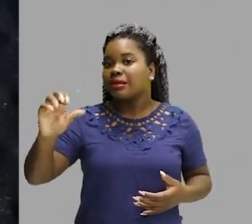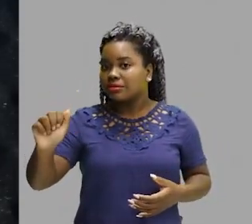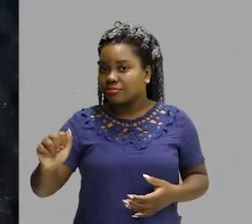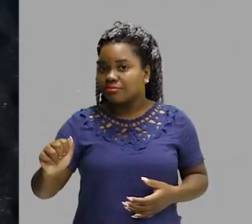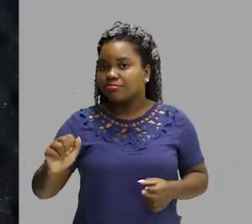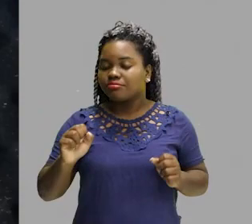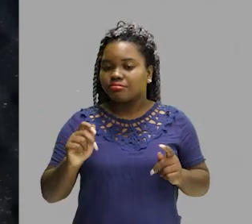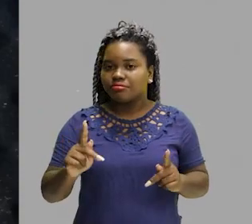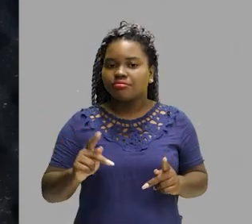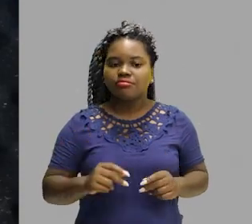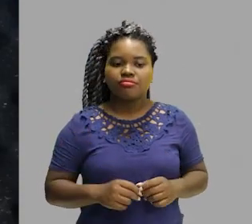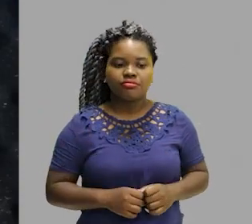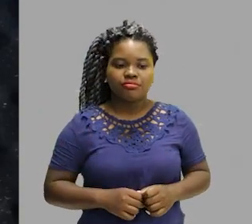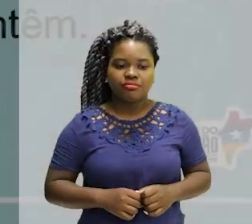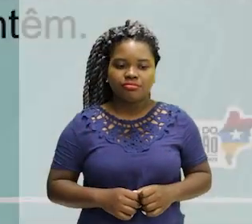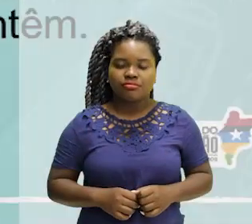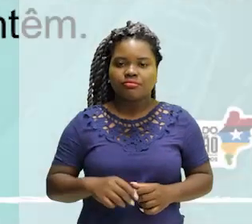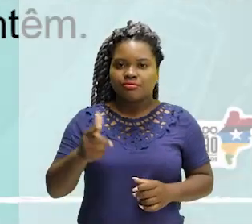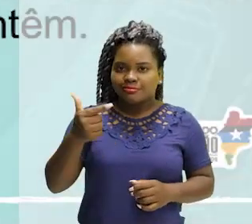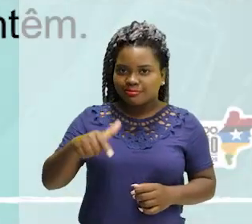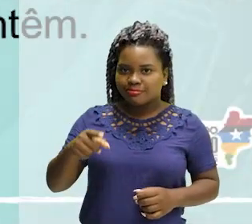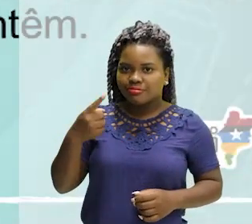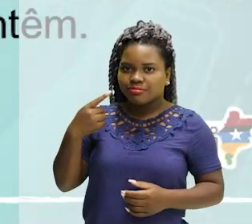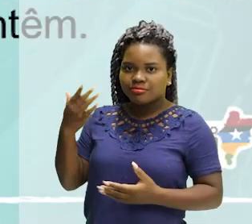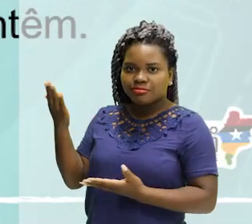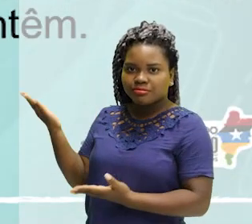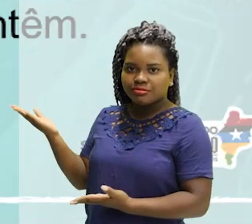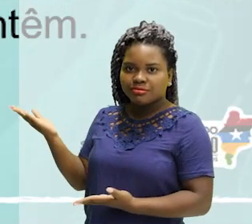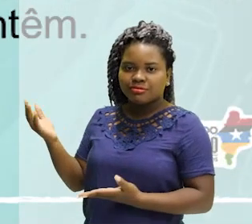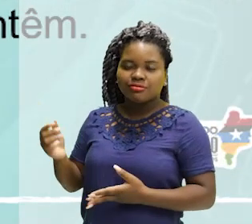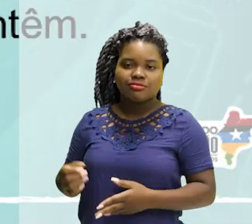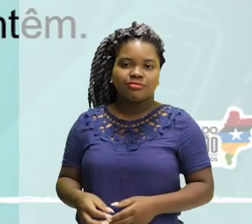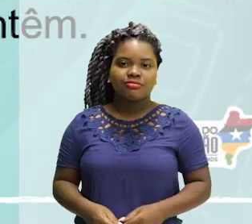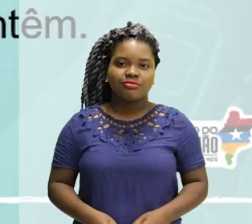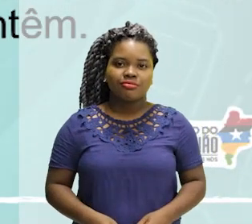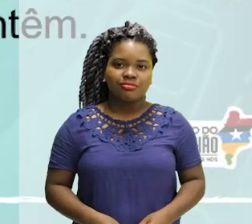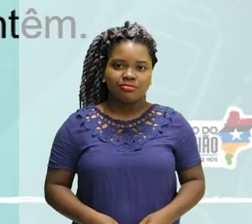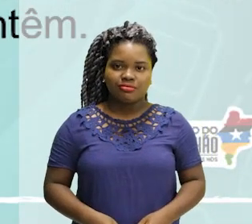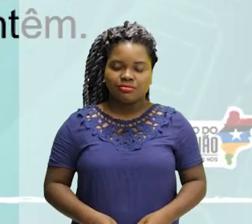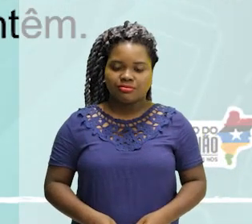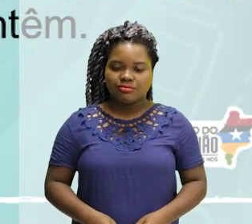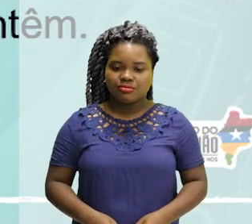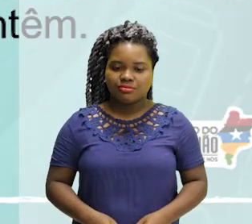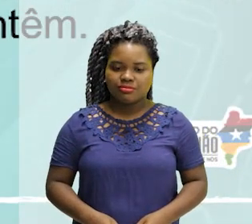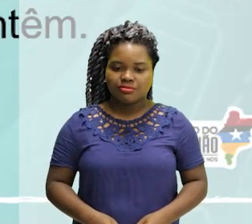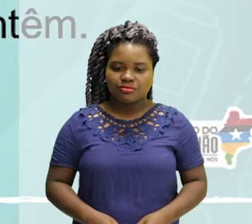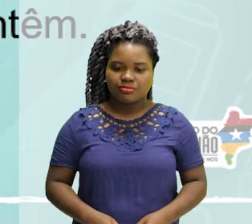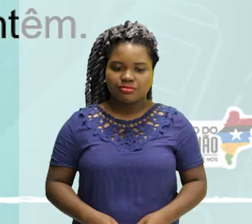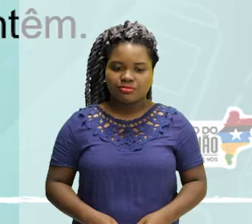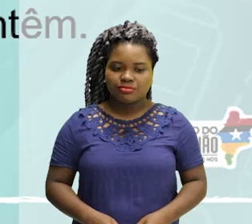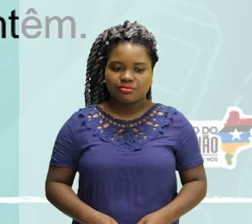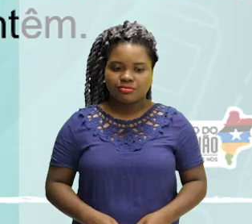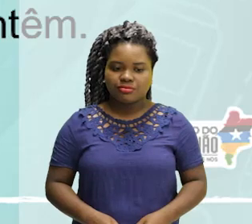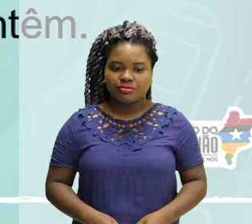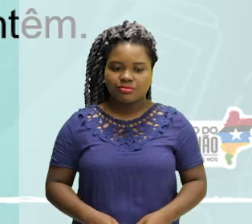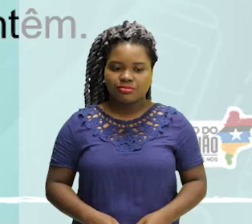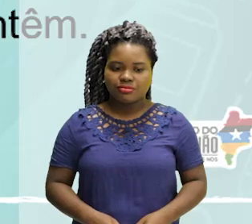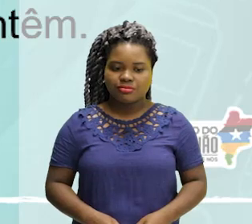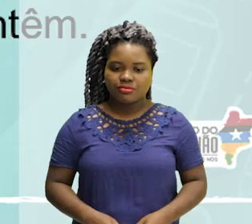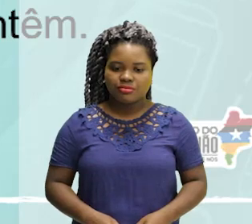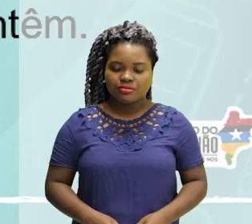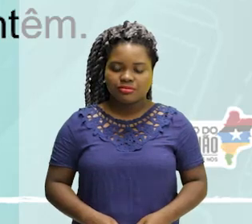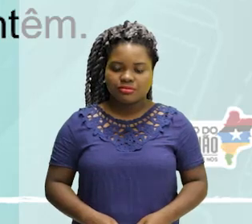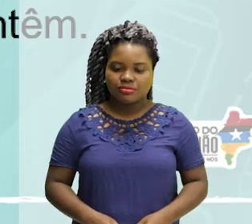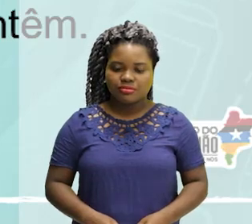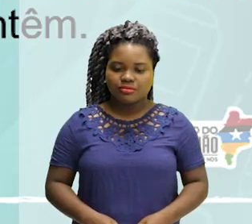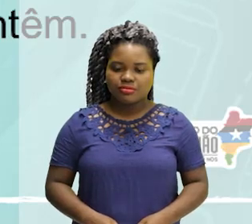aí. Os componentes da poesia lírica são a métrica, já falei, o verso e a rima. E a métrica é traduzida